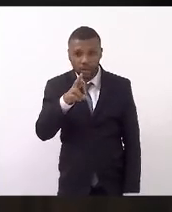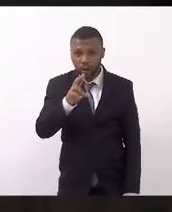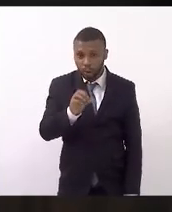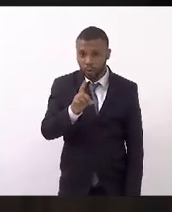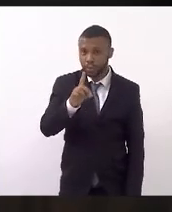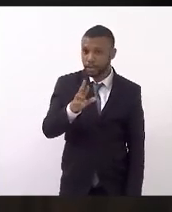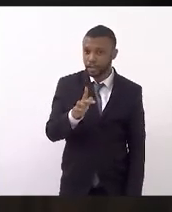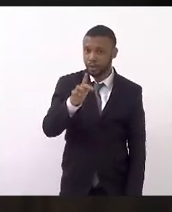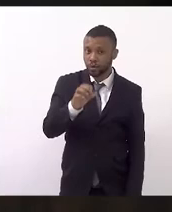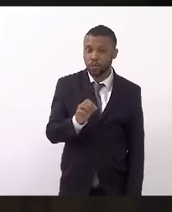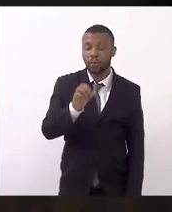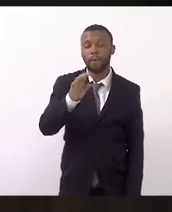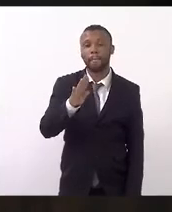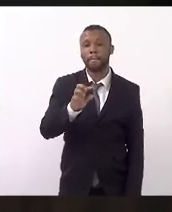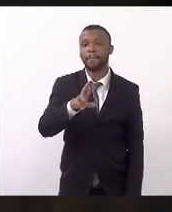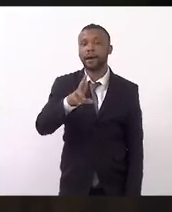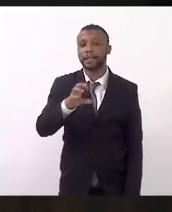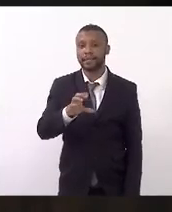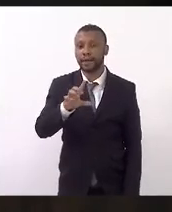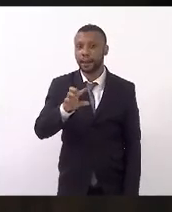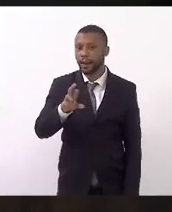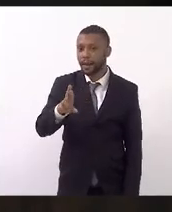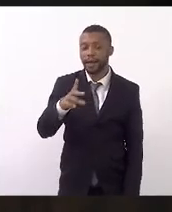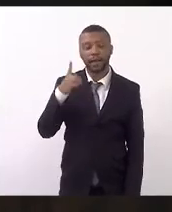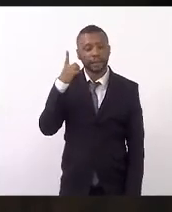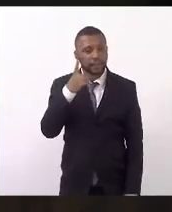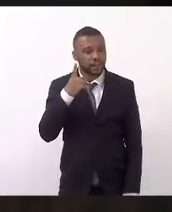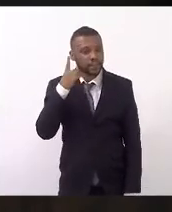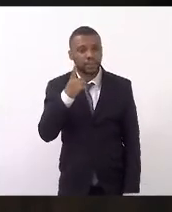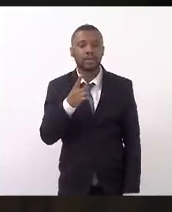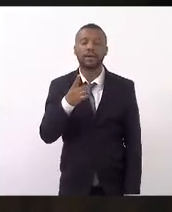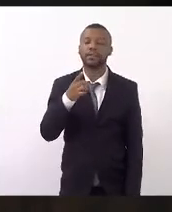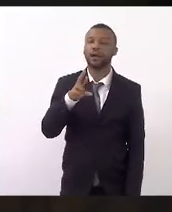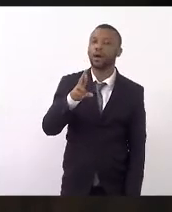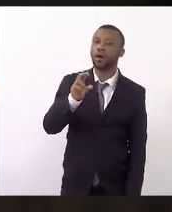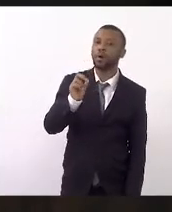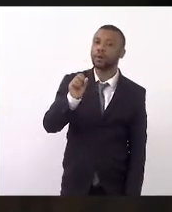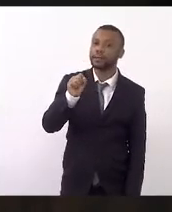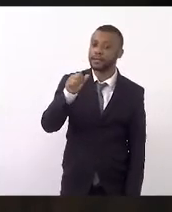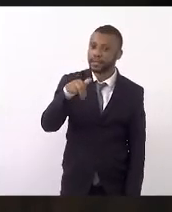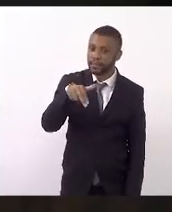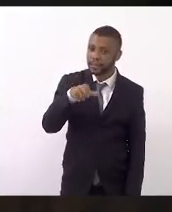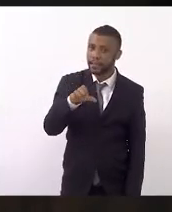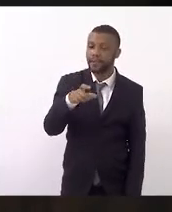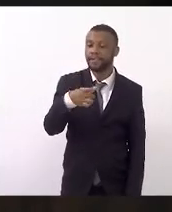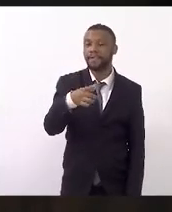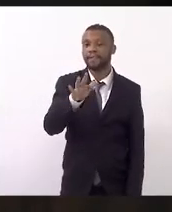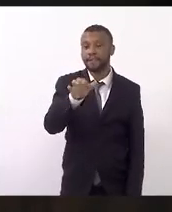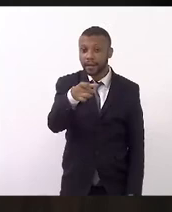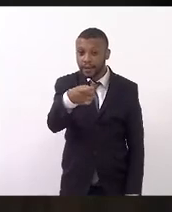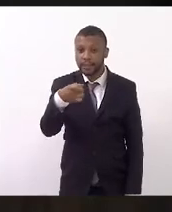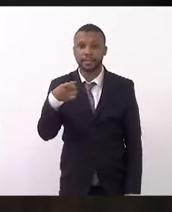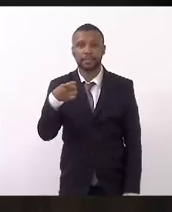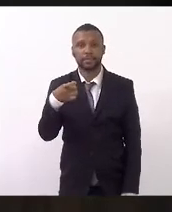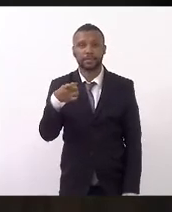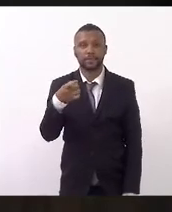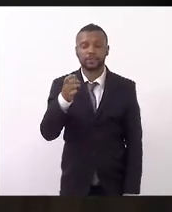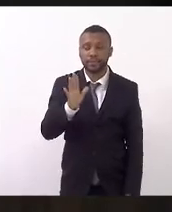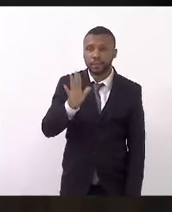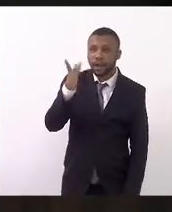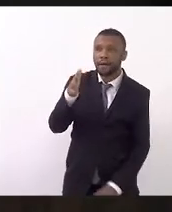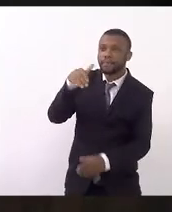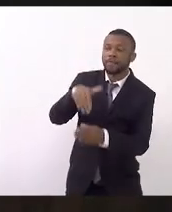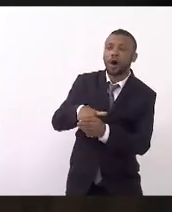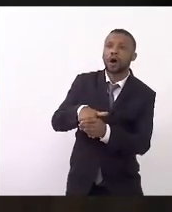Bacelar, deputado Rodrigo Bacelar, deputada Rosane Félix, deputada...